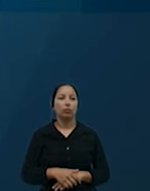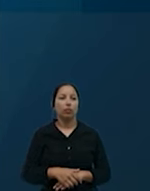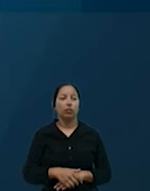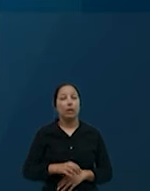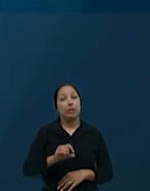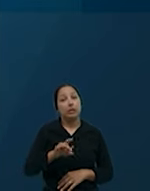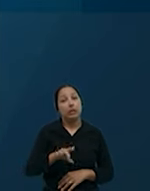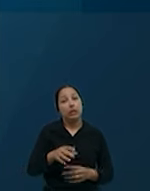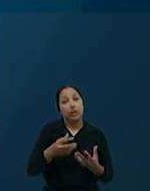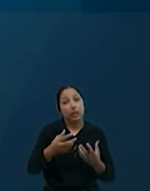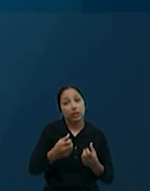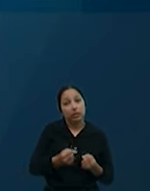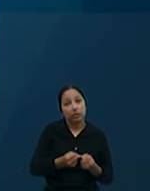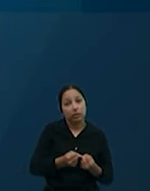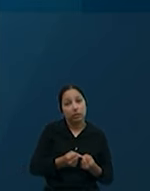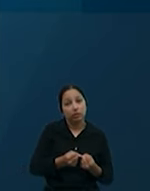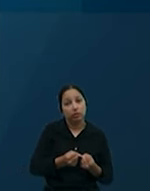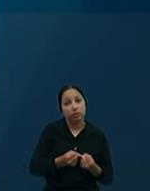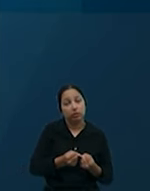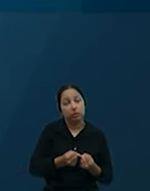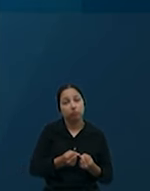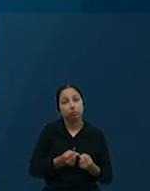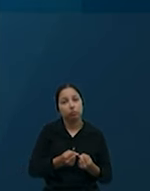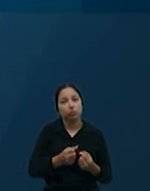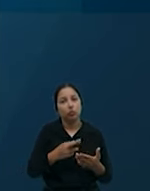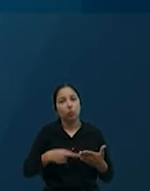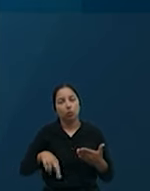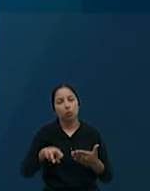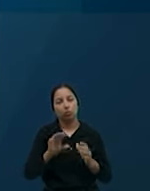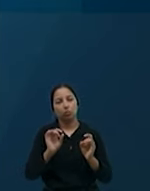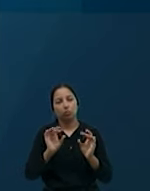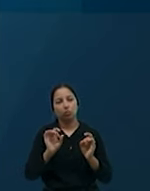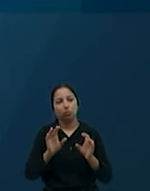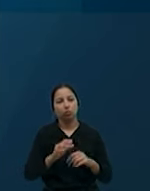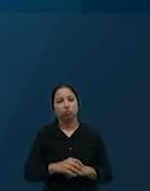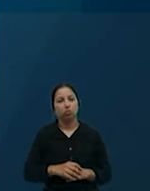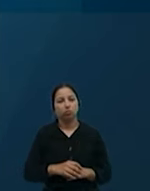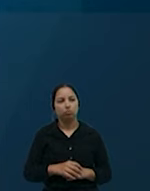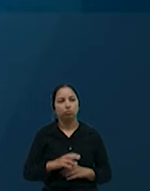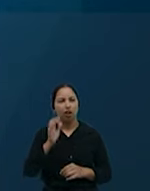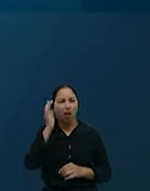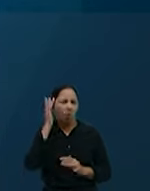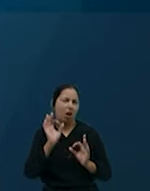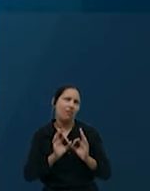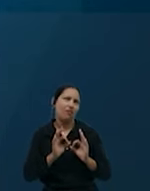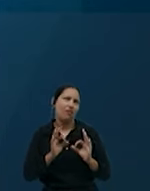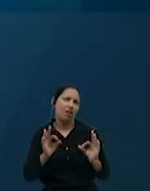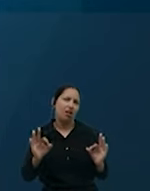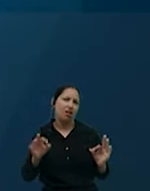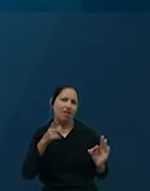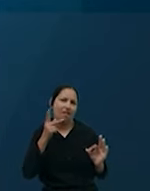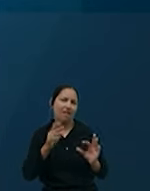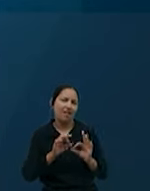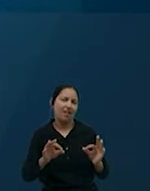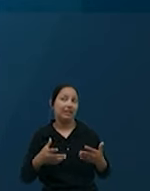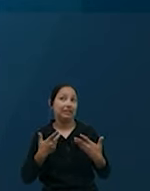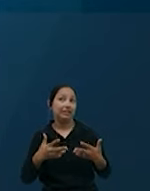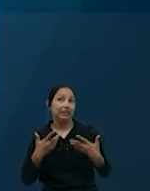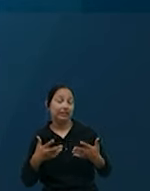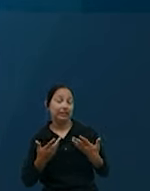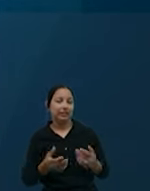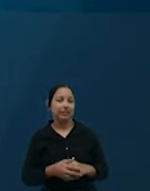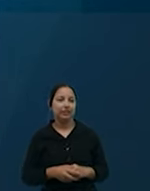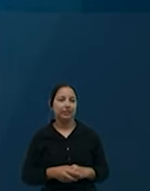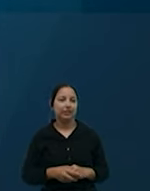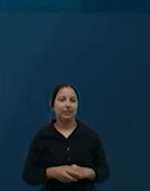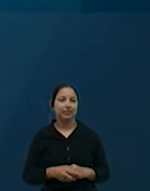aceitássemos conhecer o recurso especial. Acho que falei muito, né, mas fiquei entusiasmado